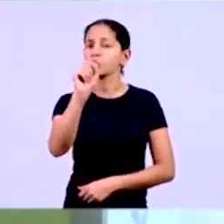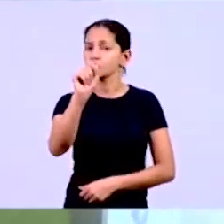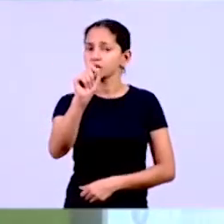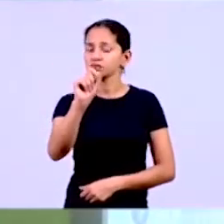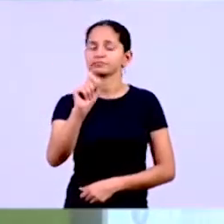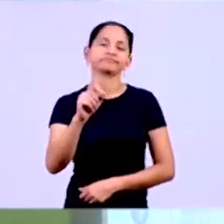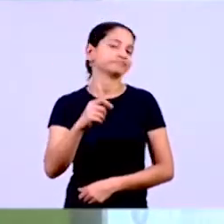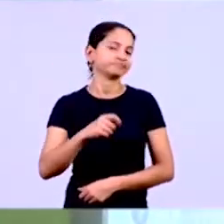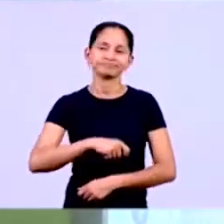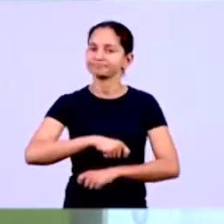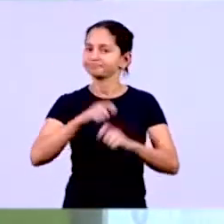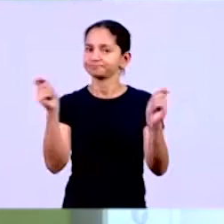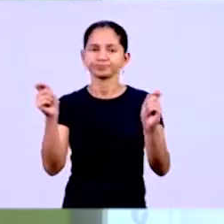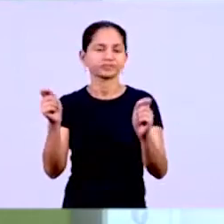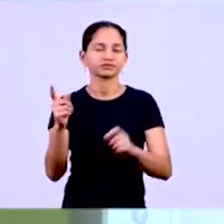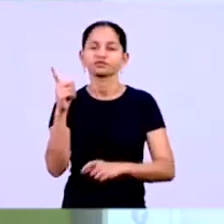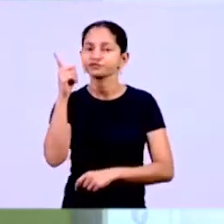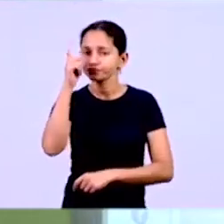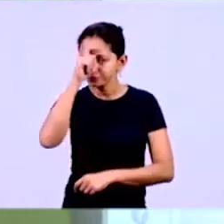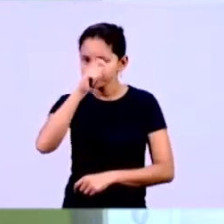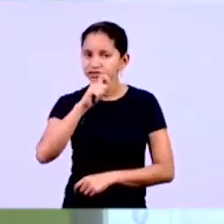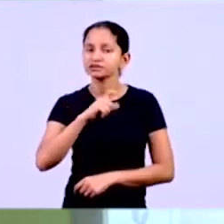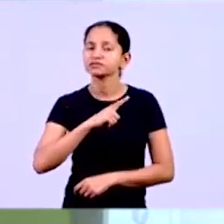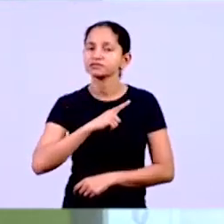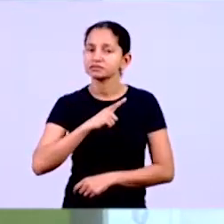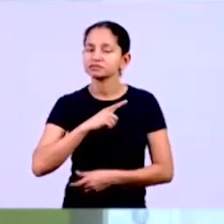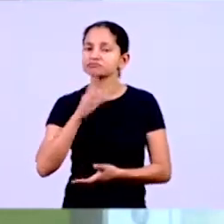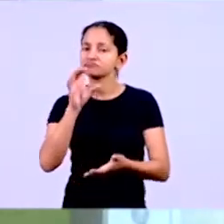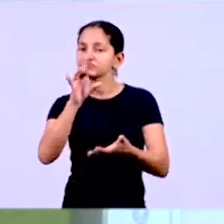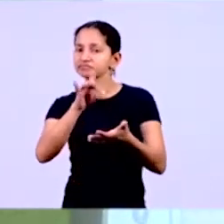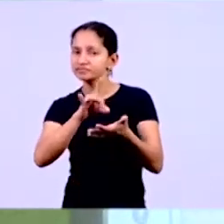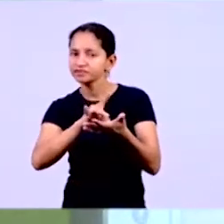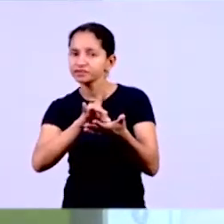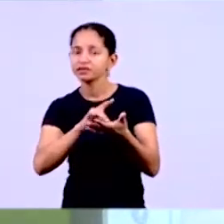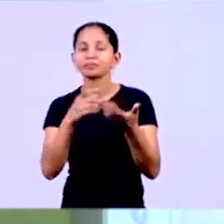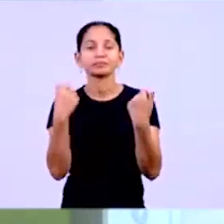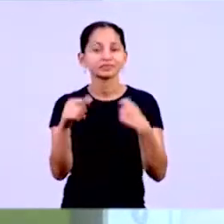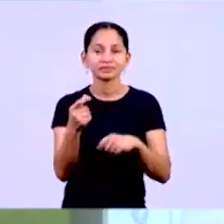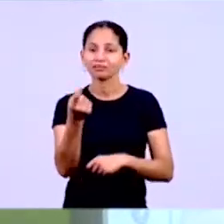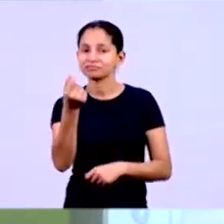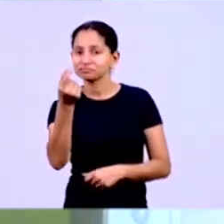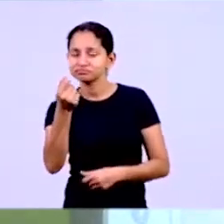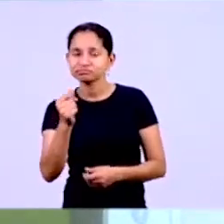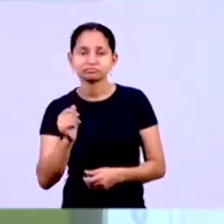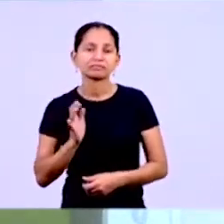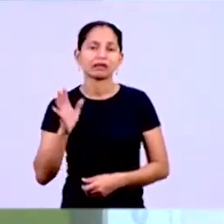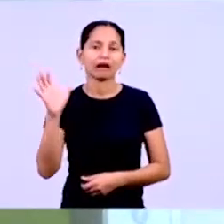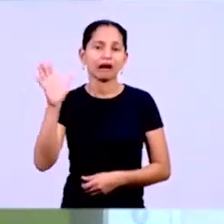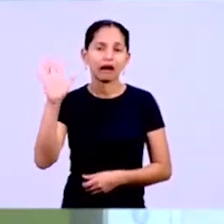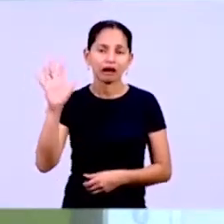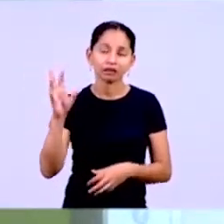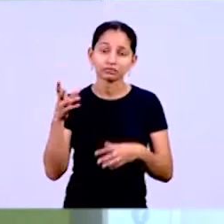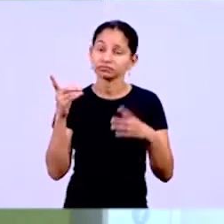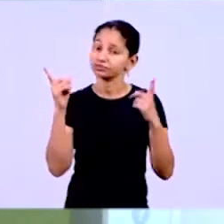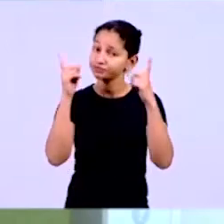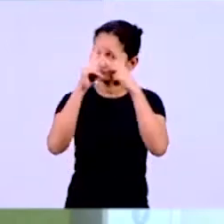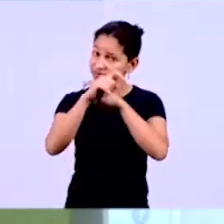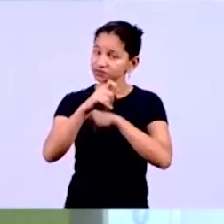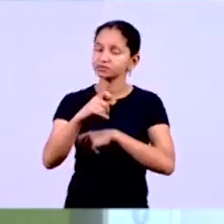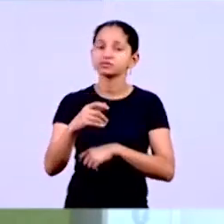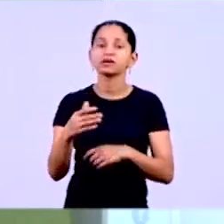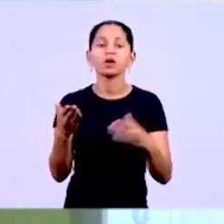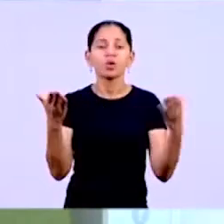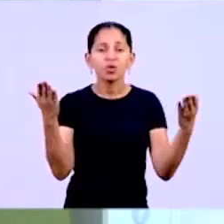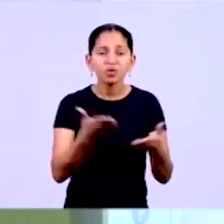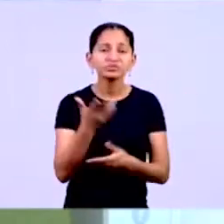eram poucas pessoas que tinham condições, né, de fazer aquela... Você tinha que querer investir mesmo, é um investimento. Hoje, o computador em casa é a mesma coisa que você comprar